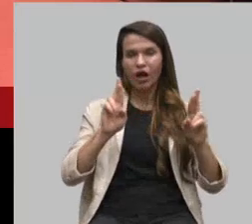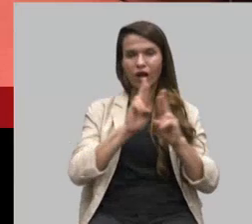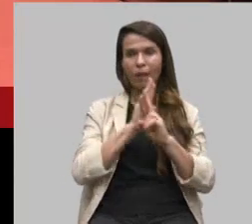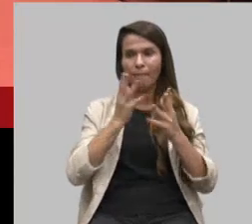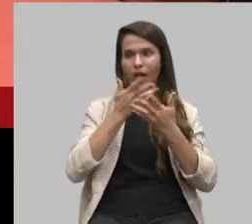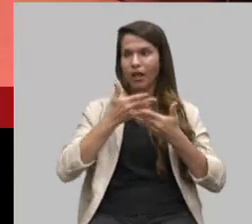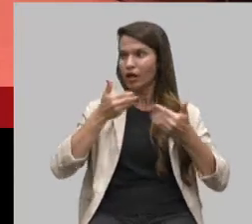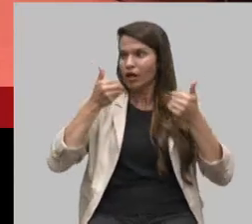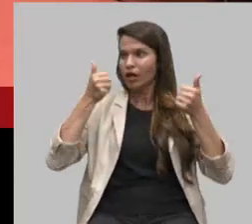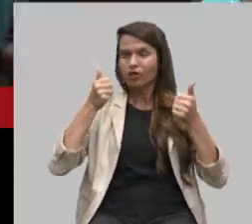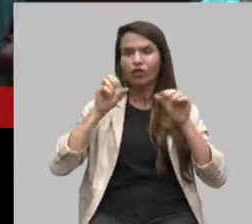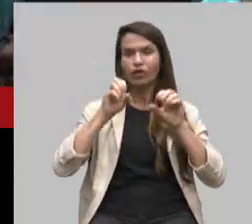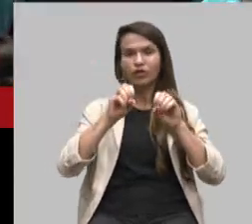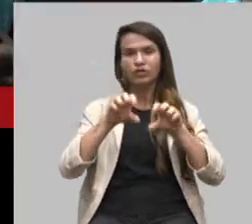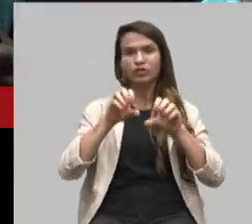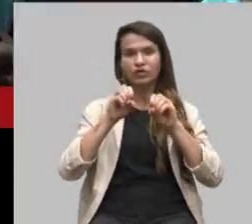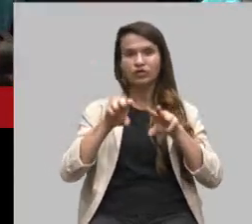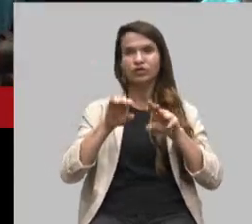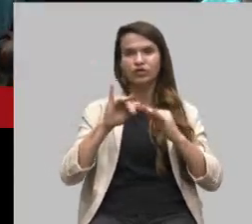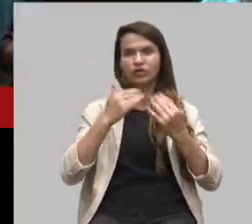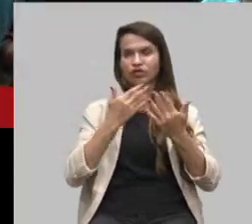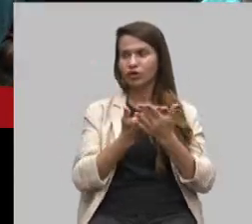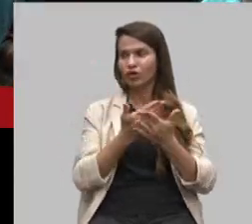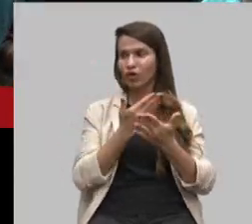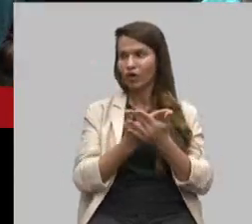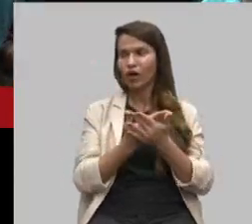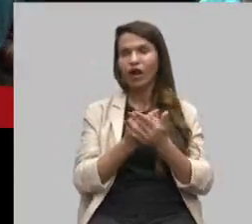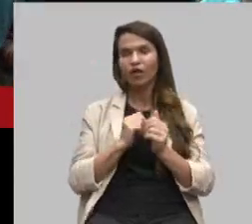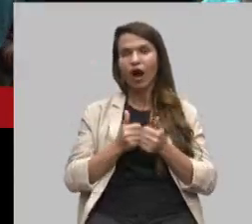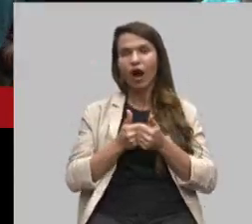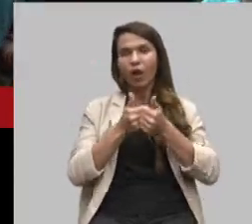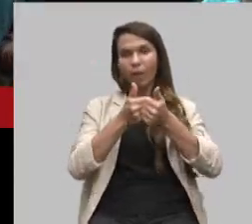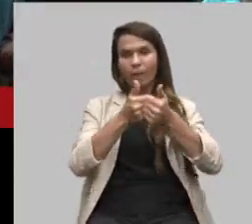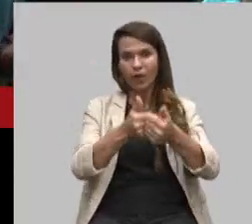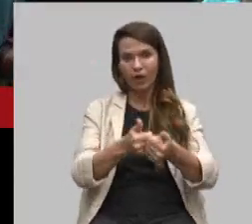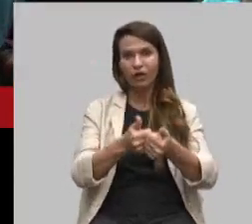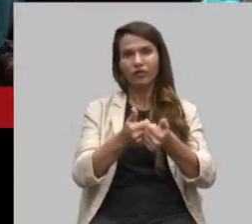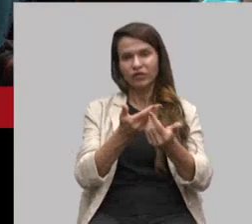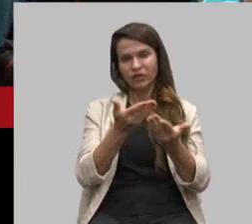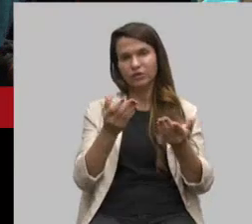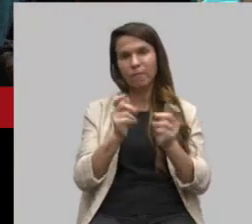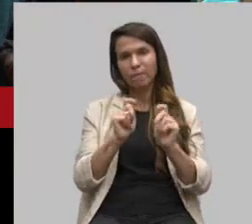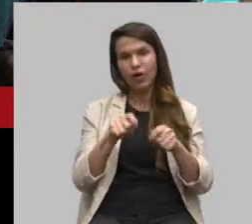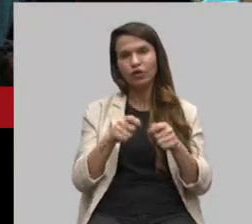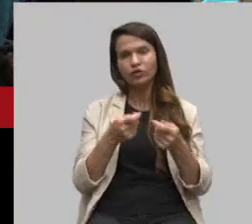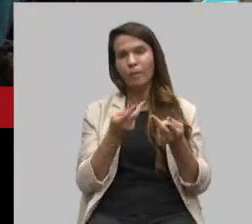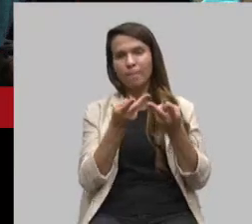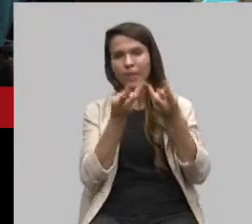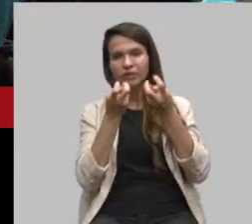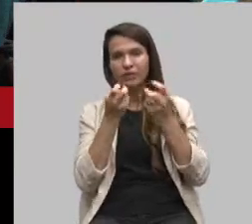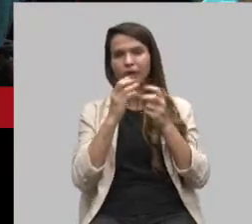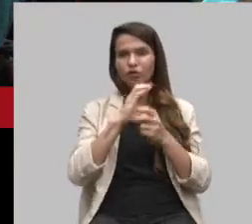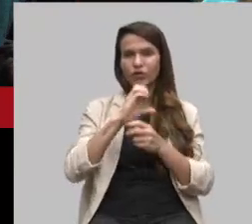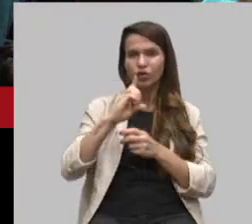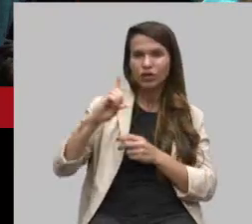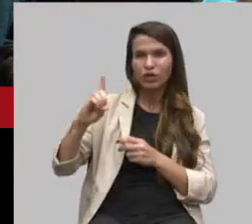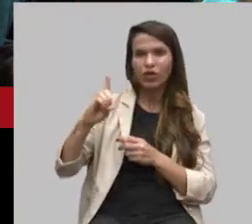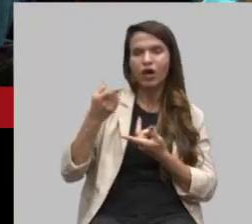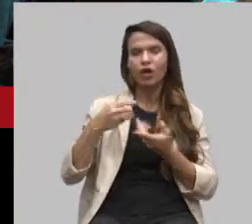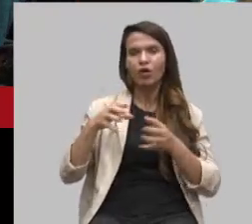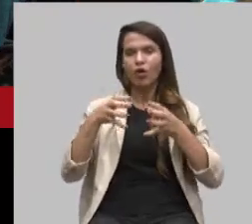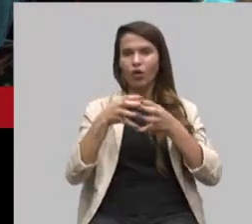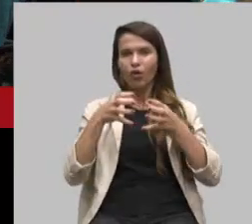do ensino escolar a gente tá acompanhando aí como vocês podem ver os coordenadores A equipe que é uma equipe